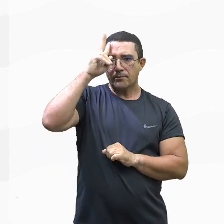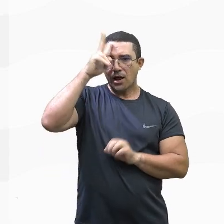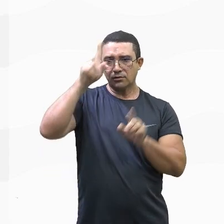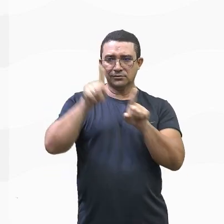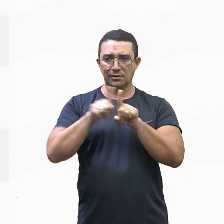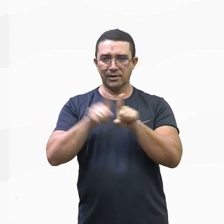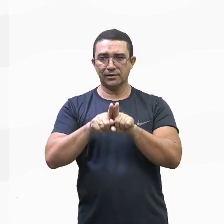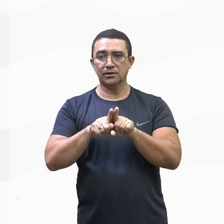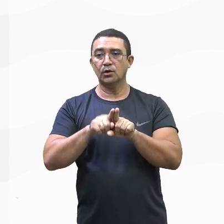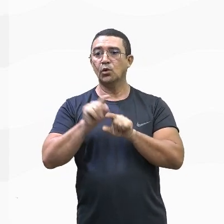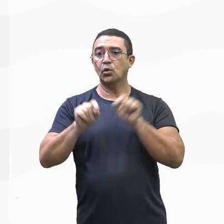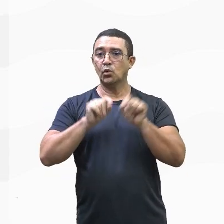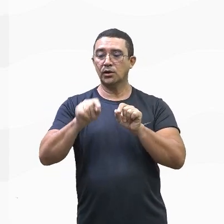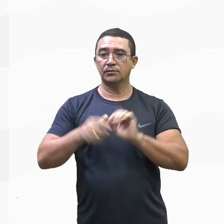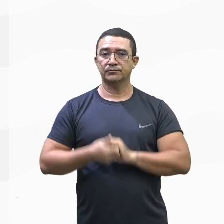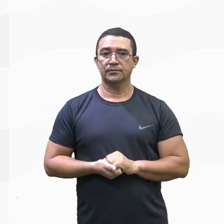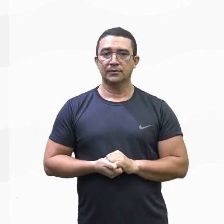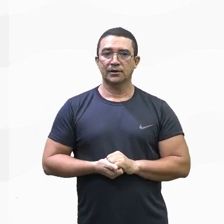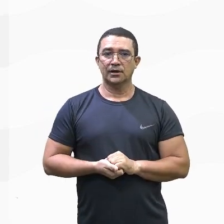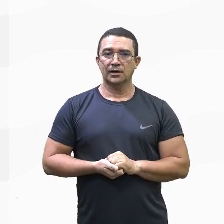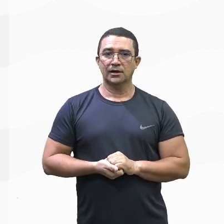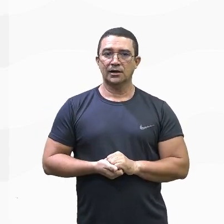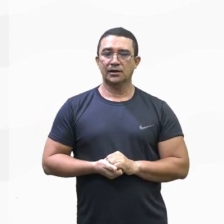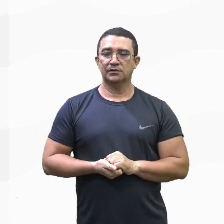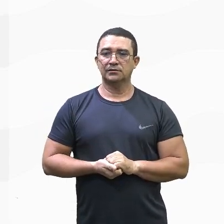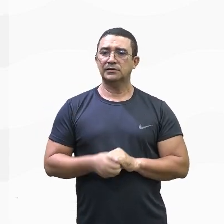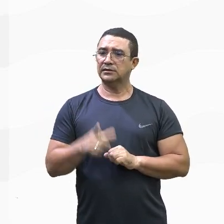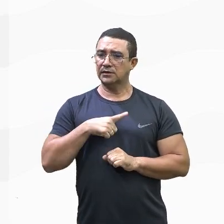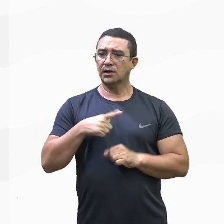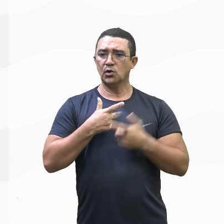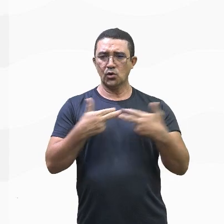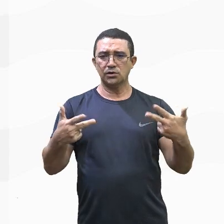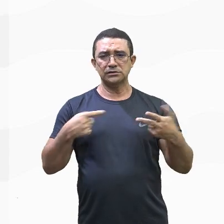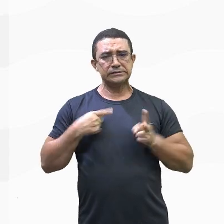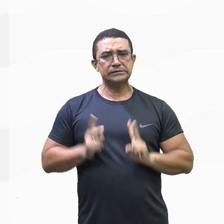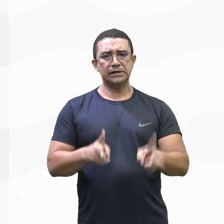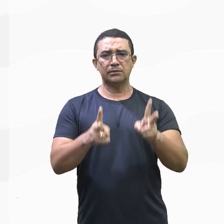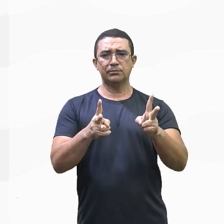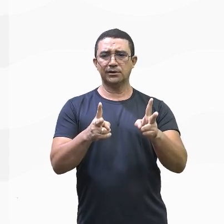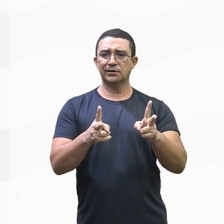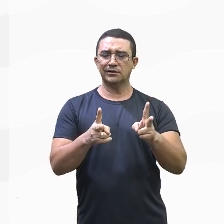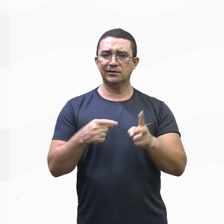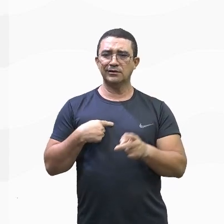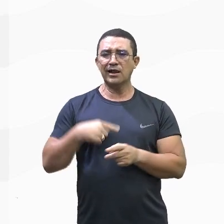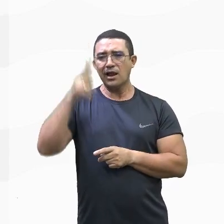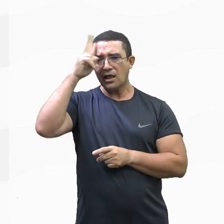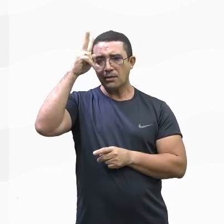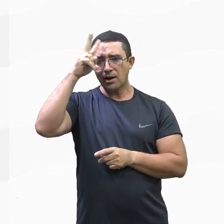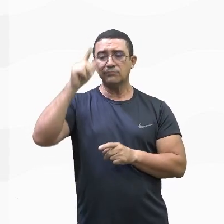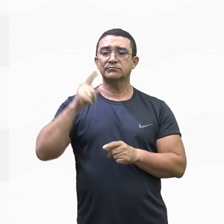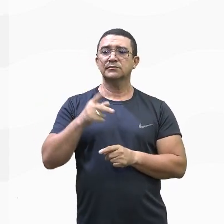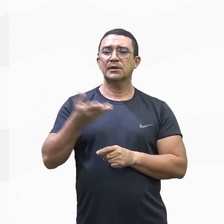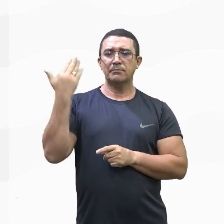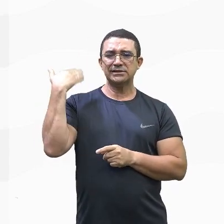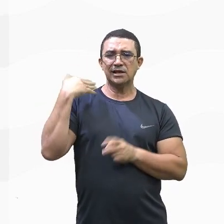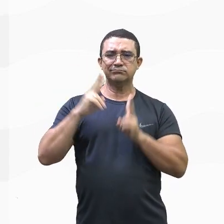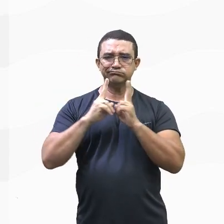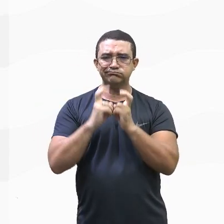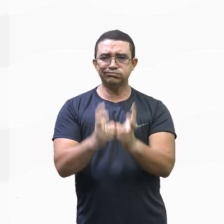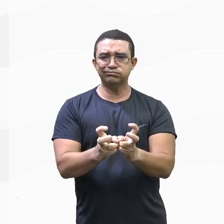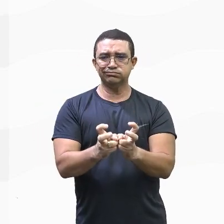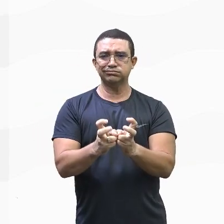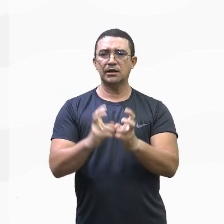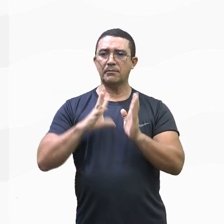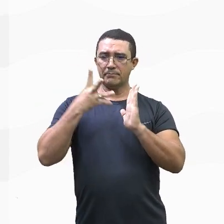sua fala, não é o que vale a pena lembrar, o que vale a pena sempre estar pautando, que essa extração de madeira na Amazônia deve ser,